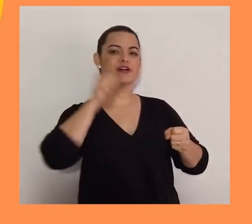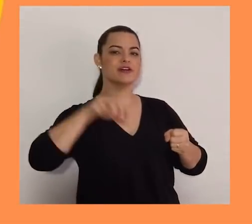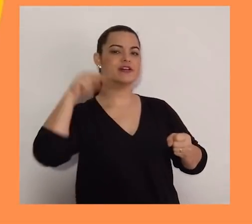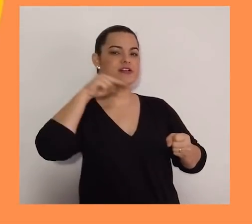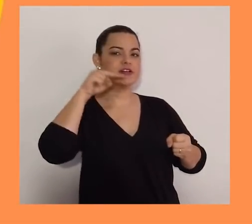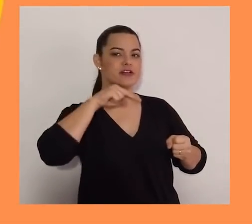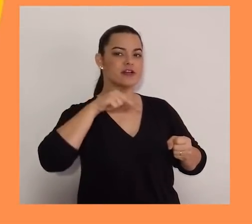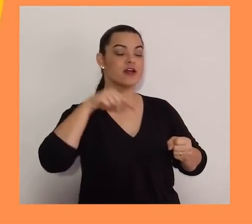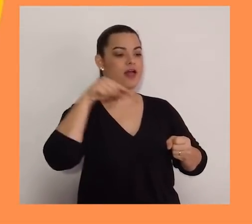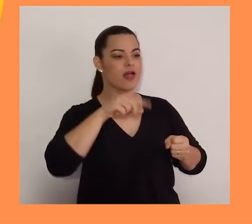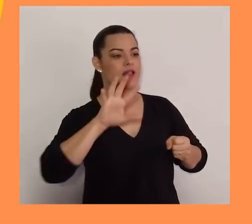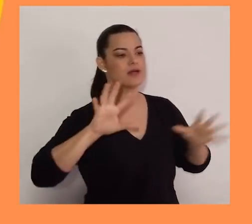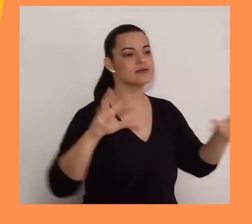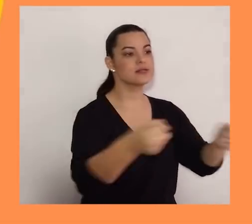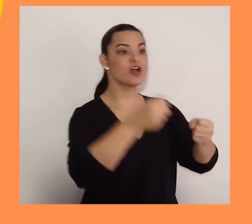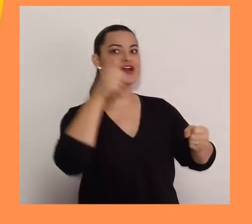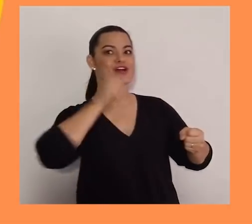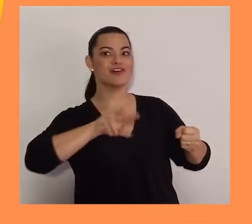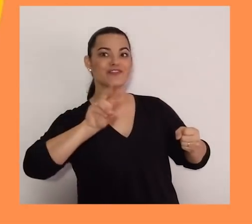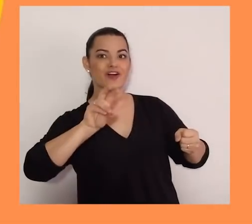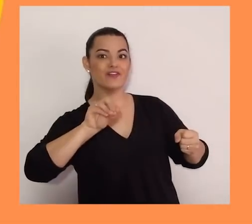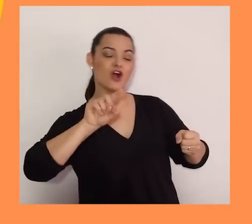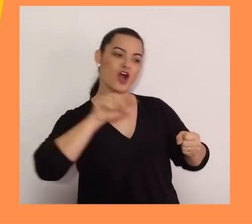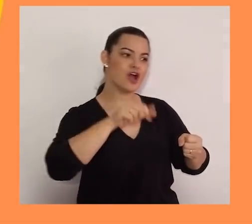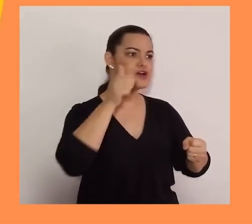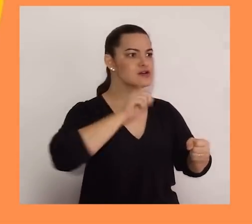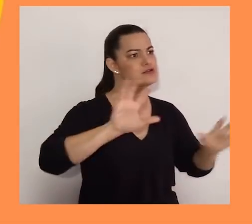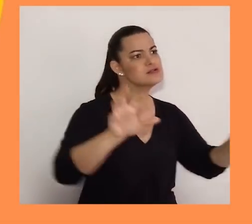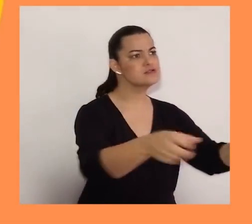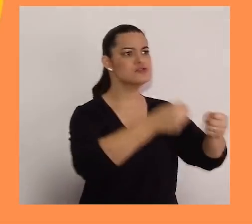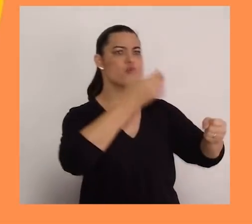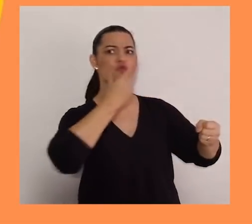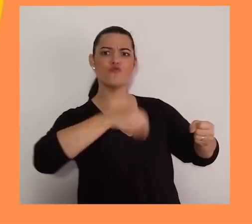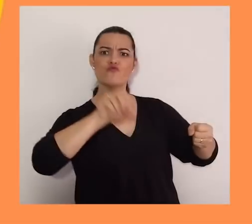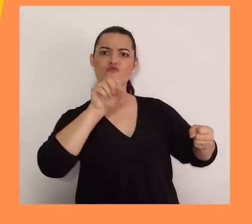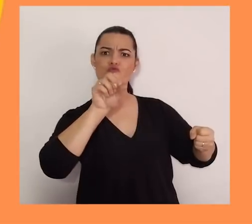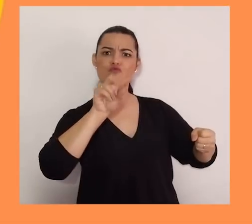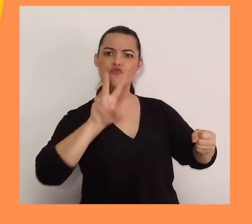ele era muito grande? É.